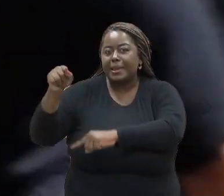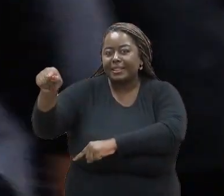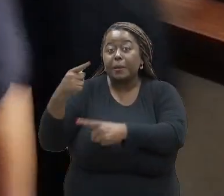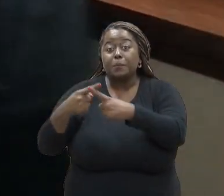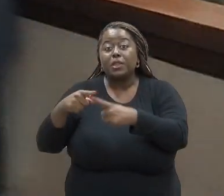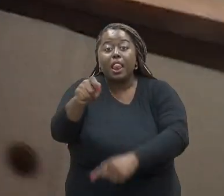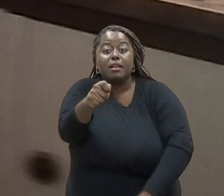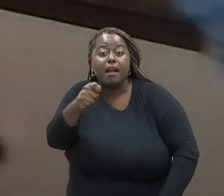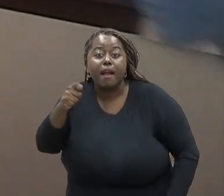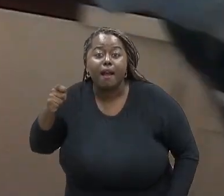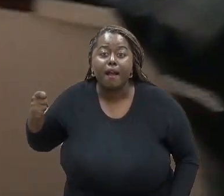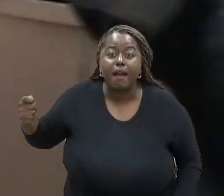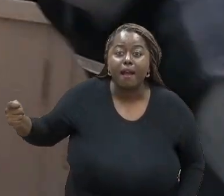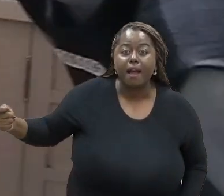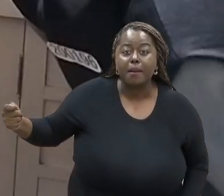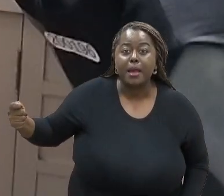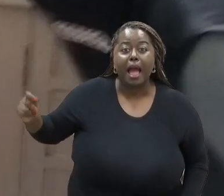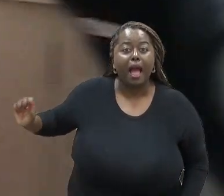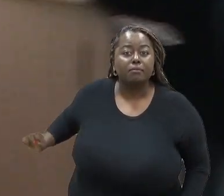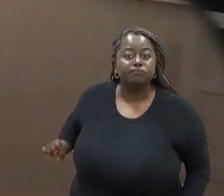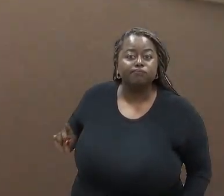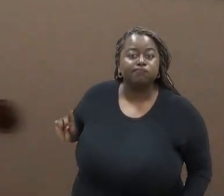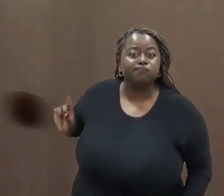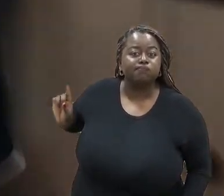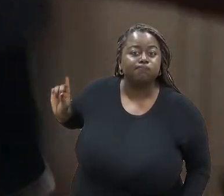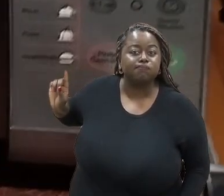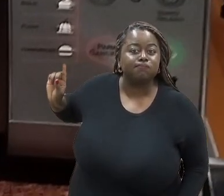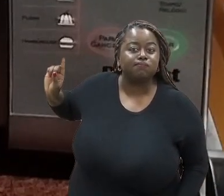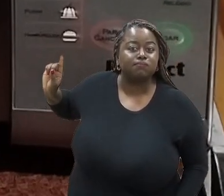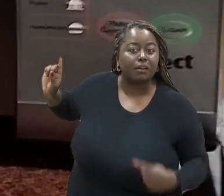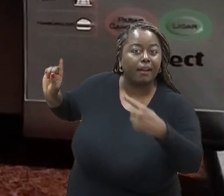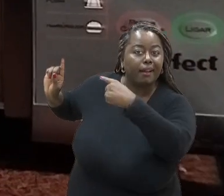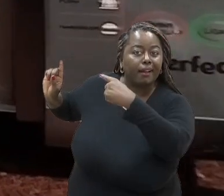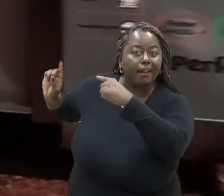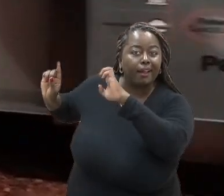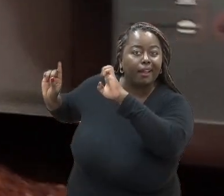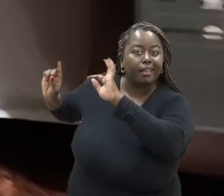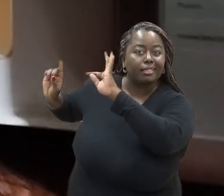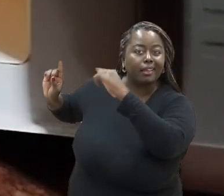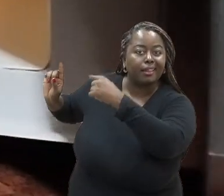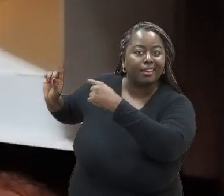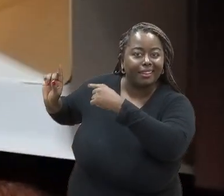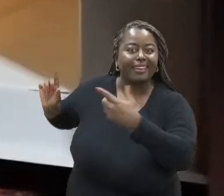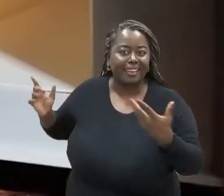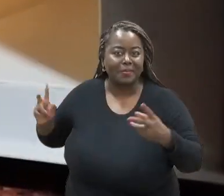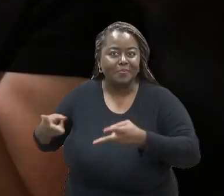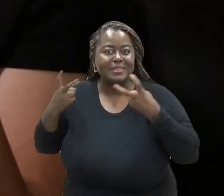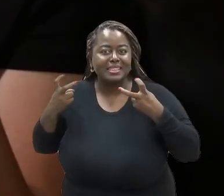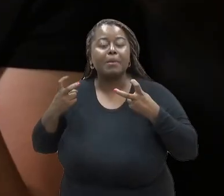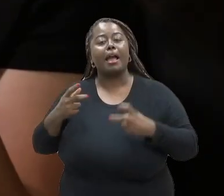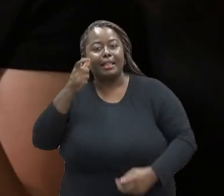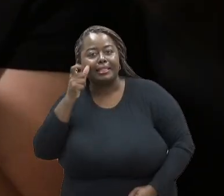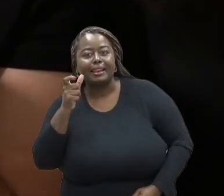João iria lá, abrir a porta do micro-ondas, aí a câmera tava lá dentro, aí dava pra você perceber o alienígena se levantando atrás dele.